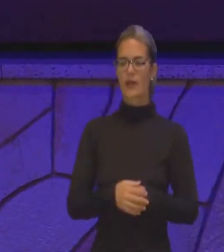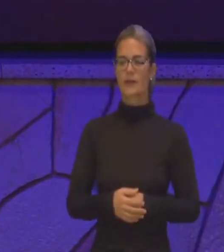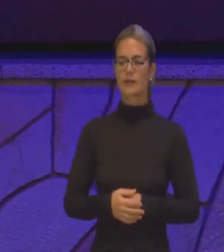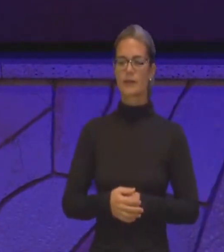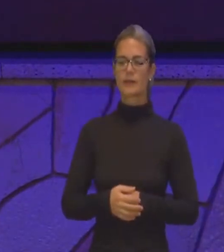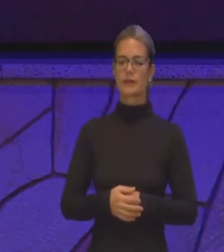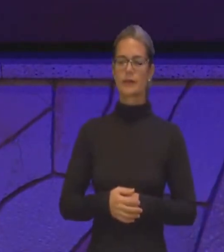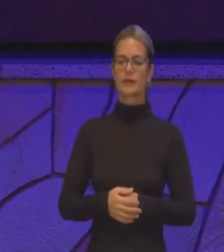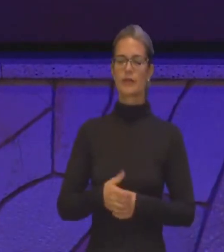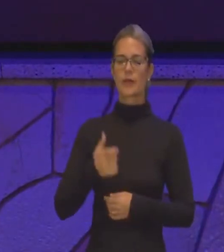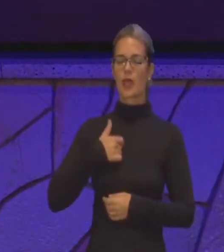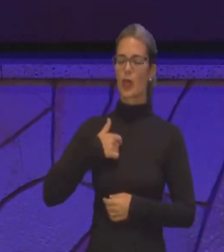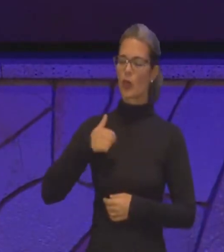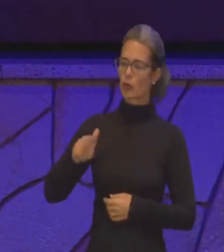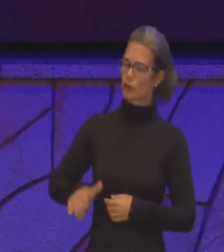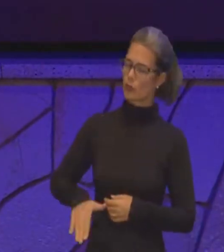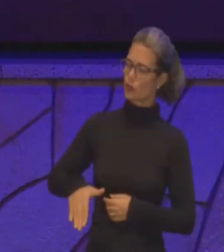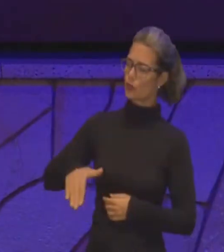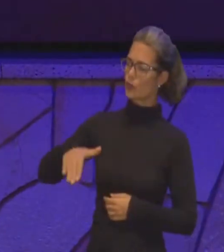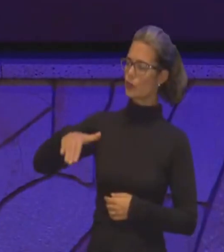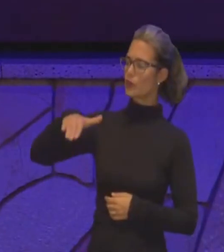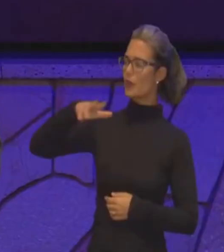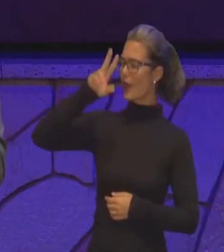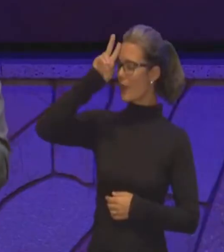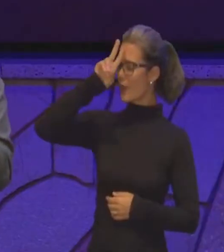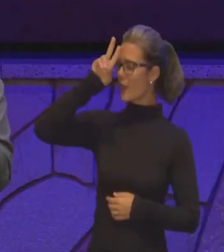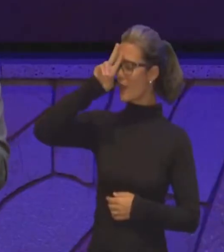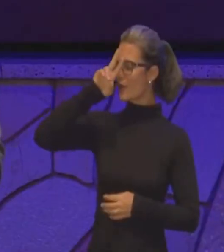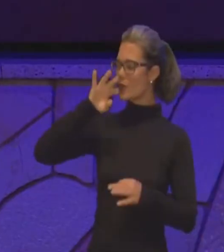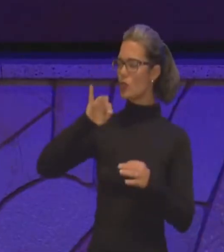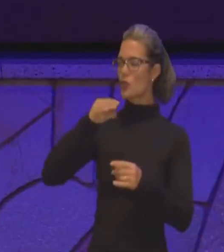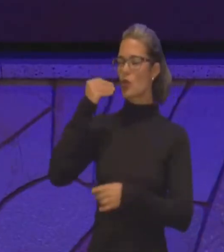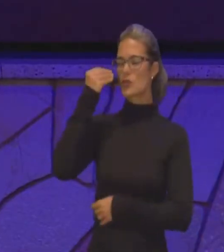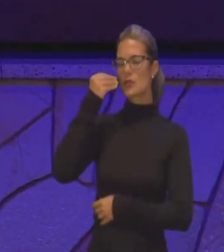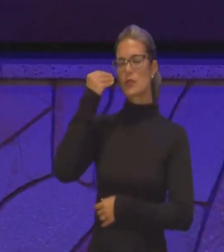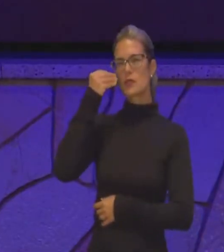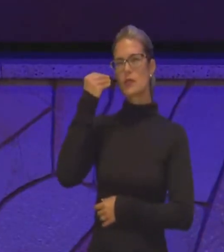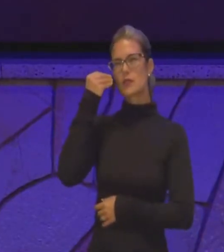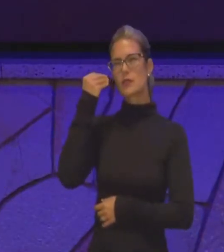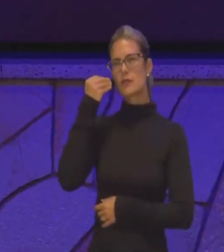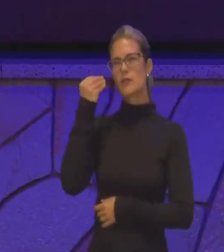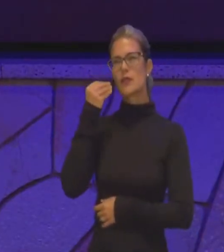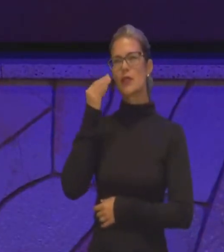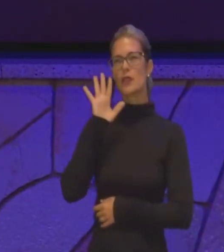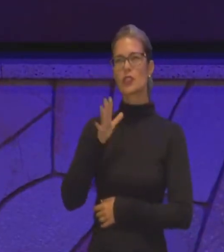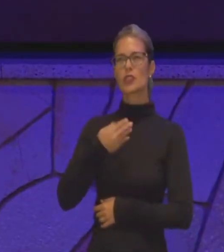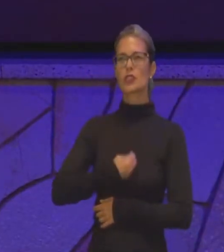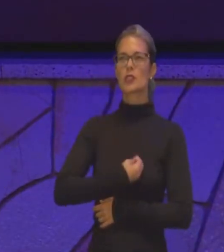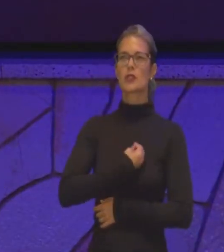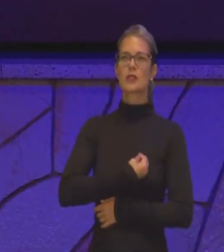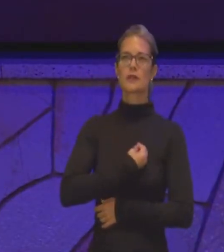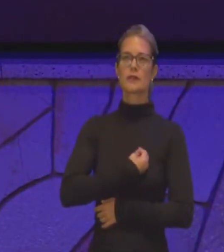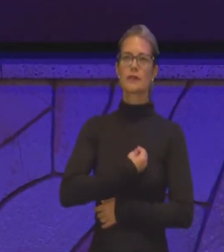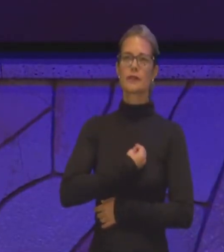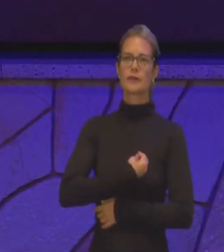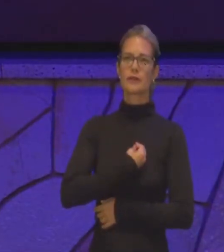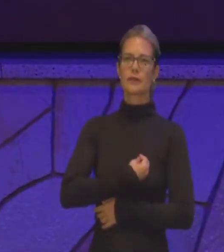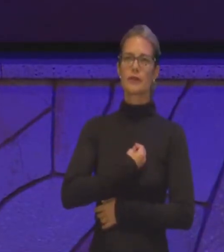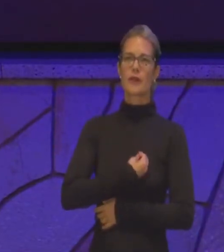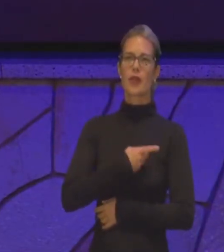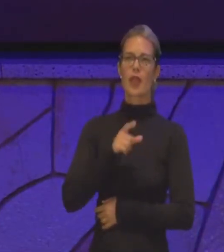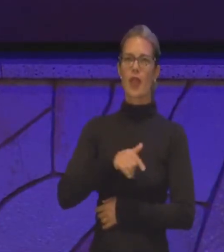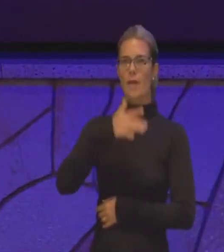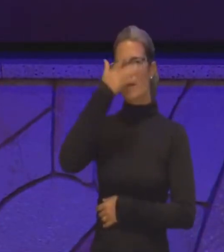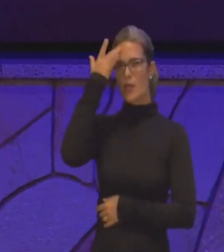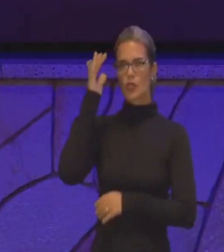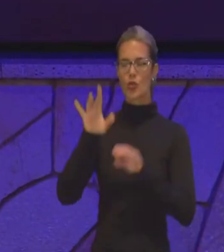E ao crescer, ao me recordar de todas essas experiências, eu fiquei pensando, eram aquelas pessoas